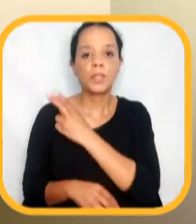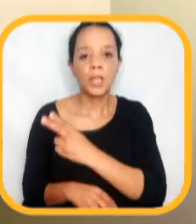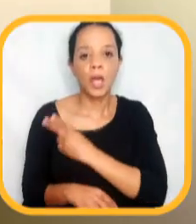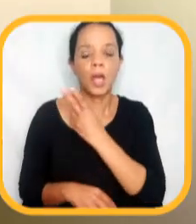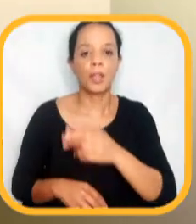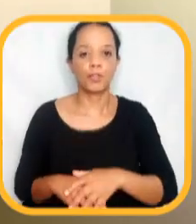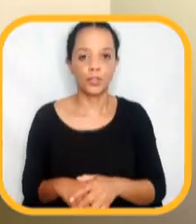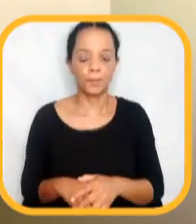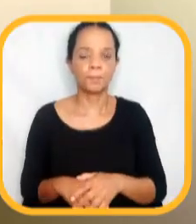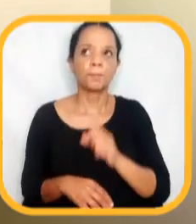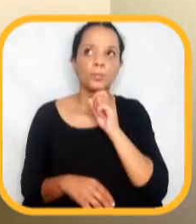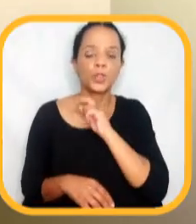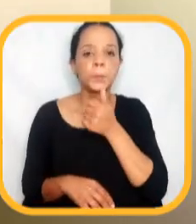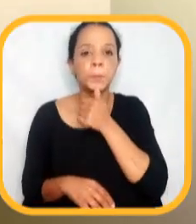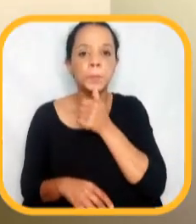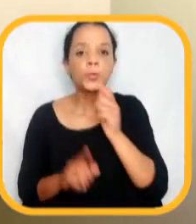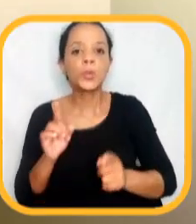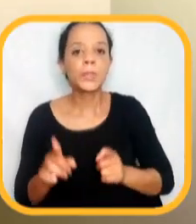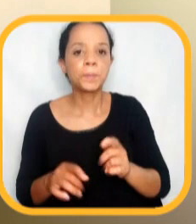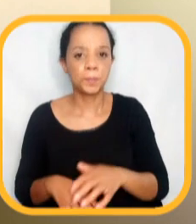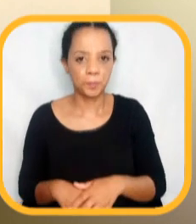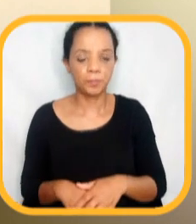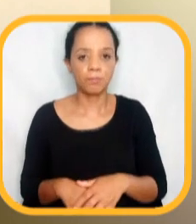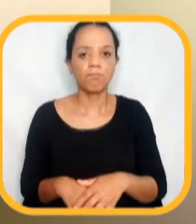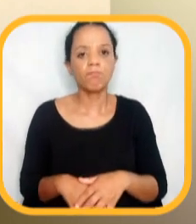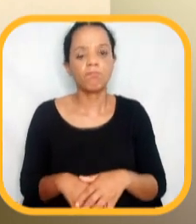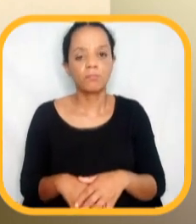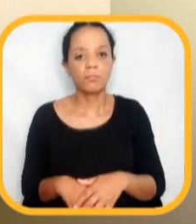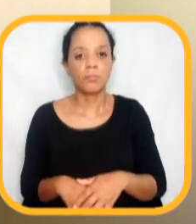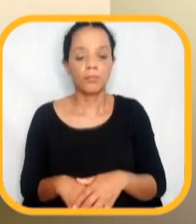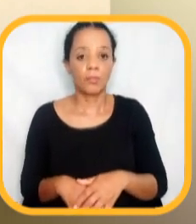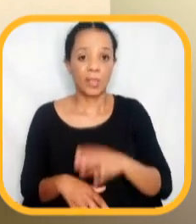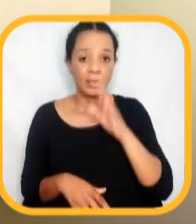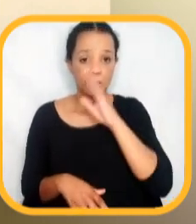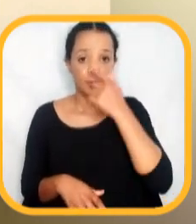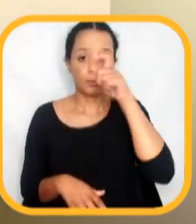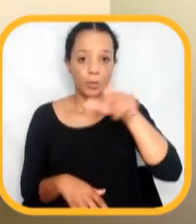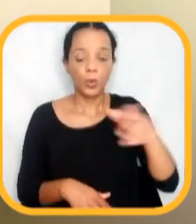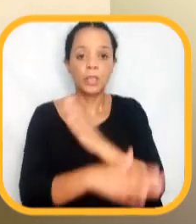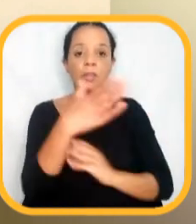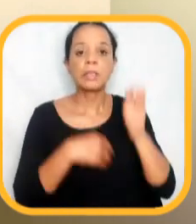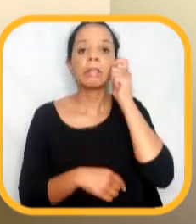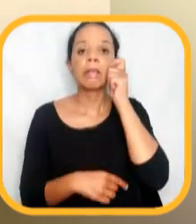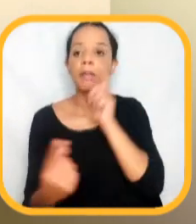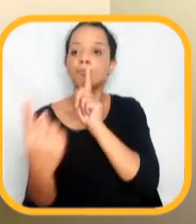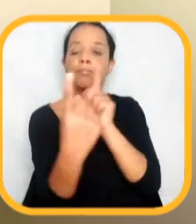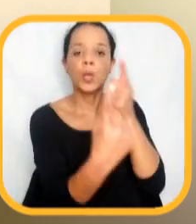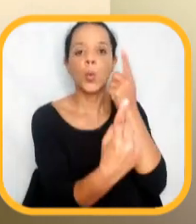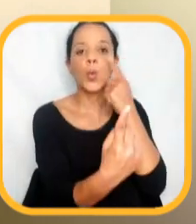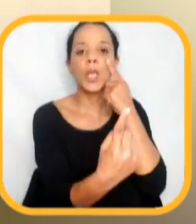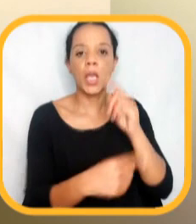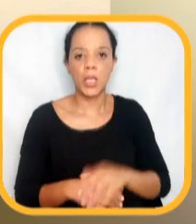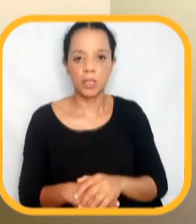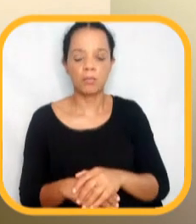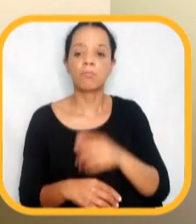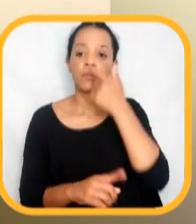As universidades o que poderiam fazer era conhecer quem é portadora